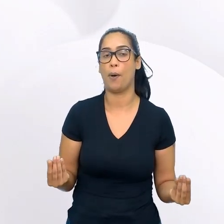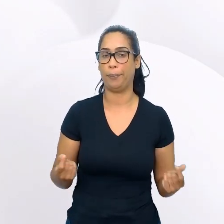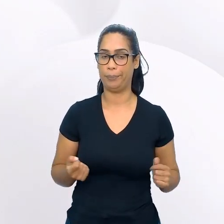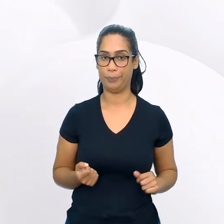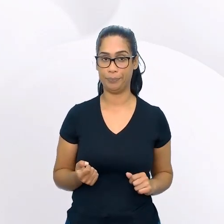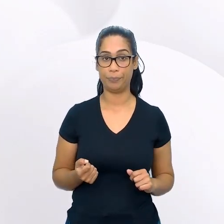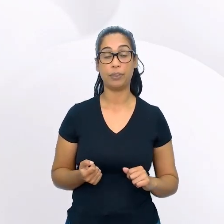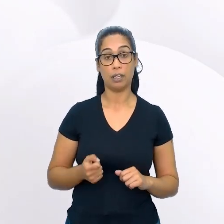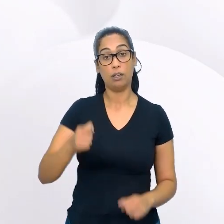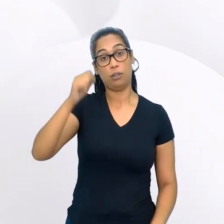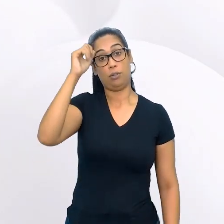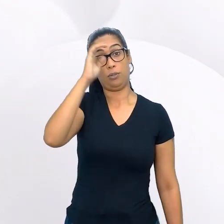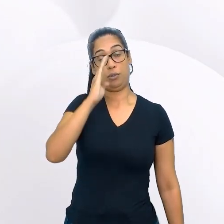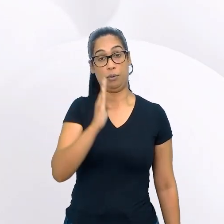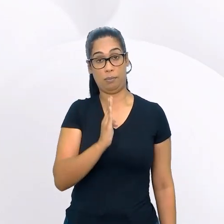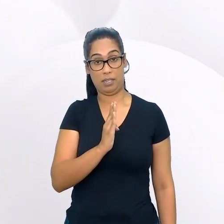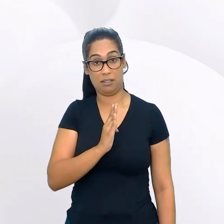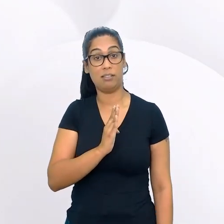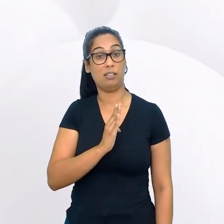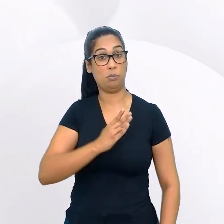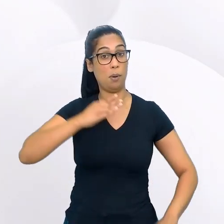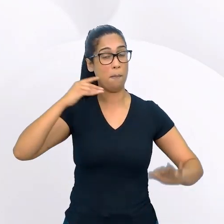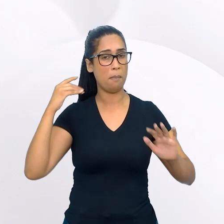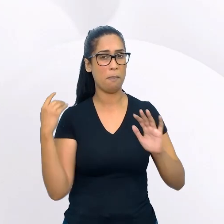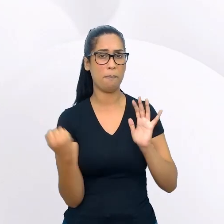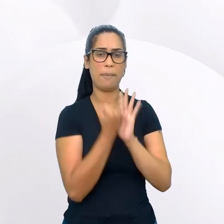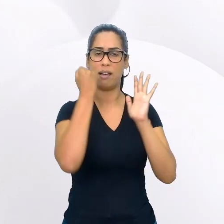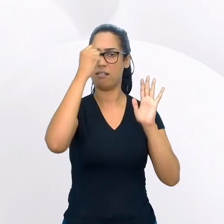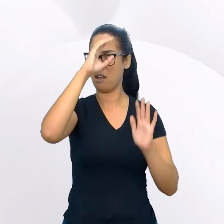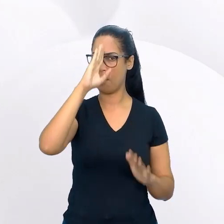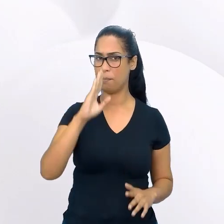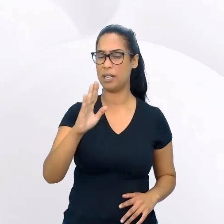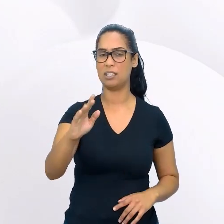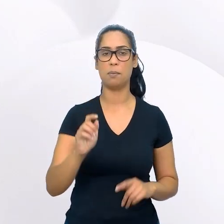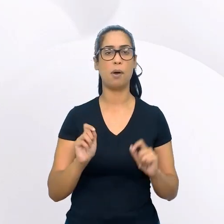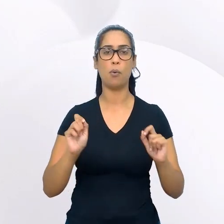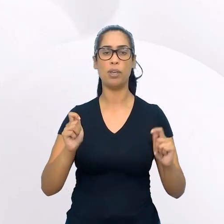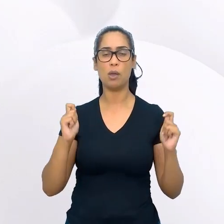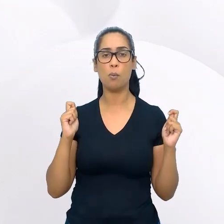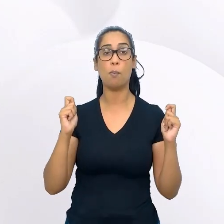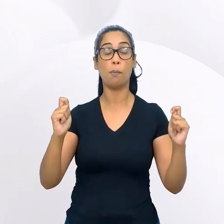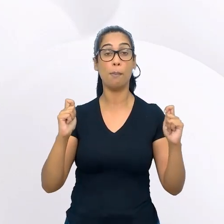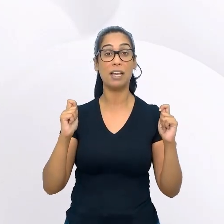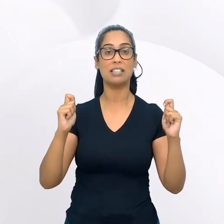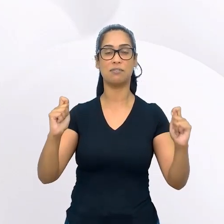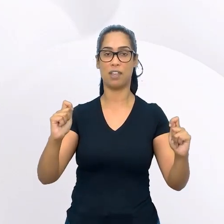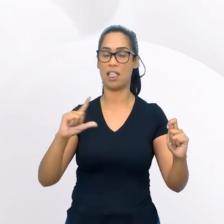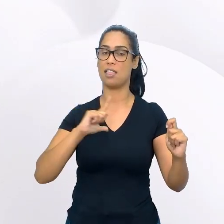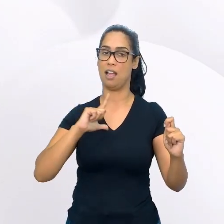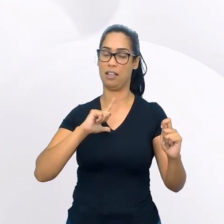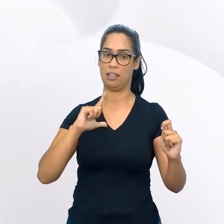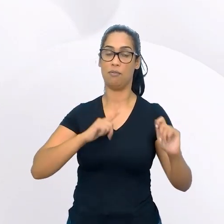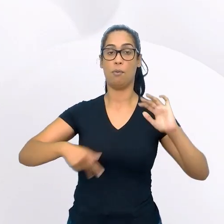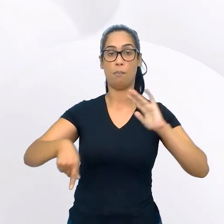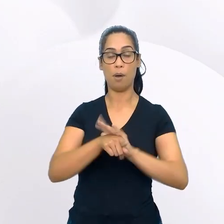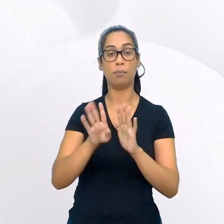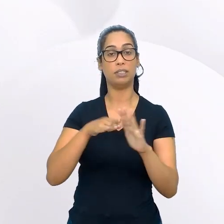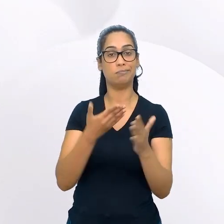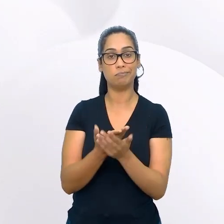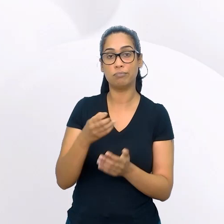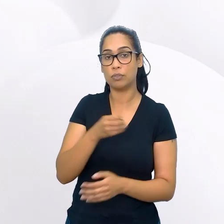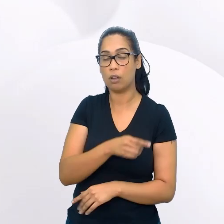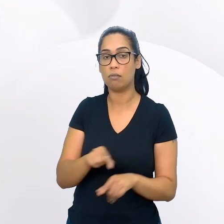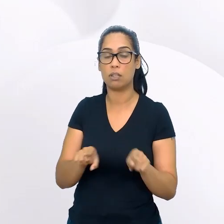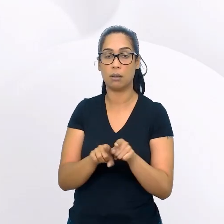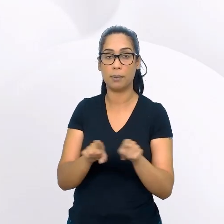que nós temos como marco né O Manifesto da escola nova lá em